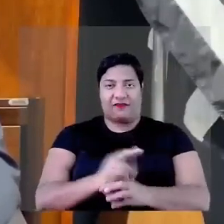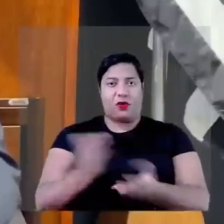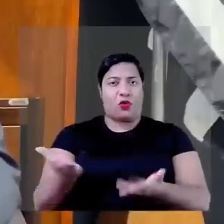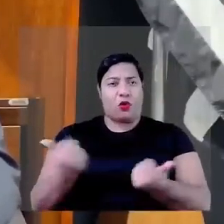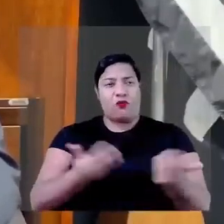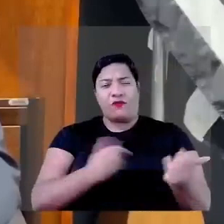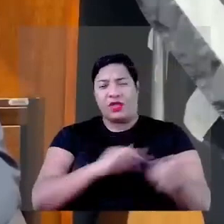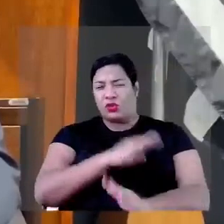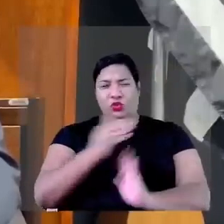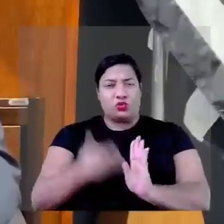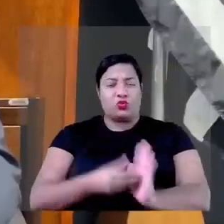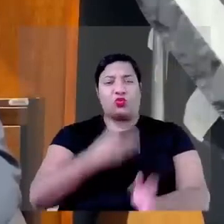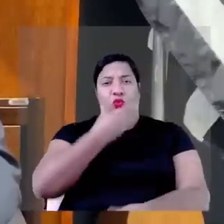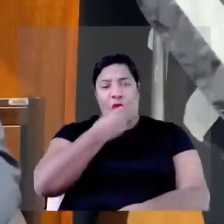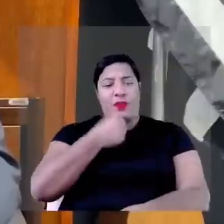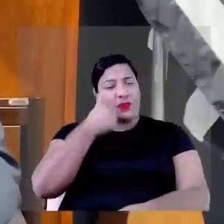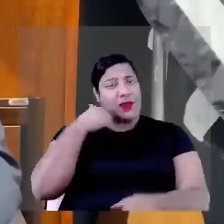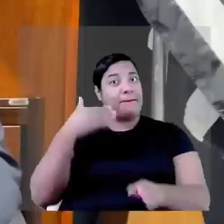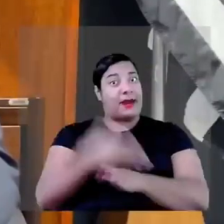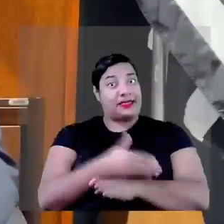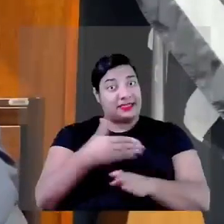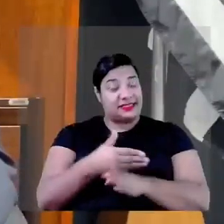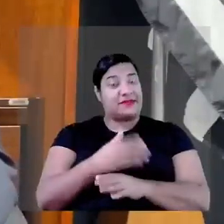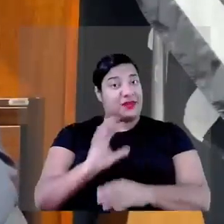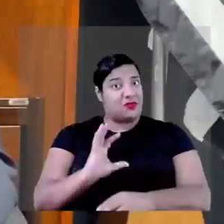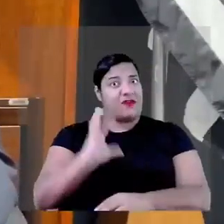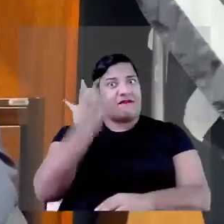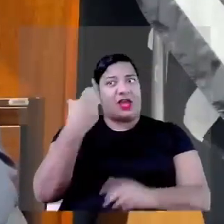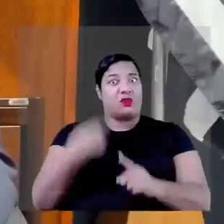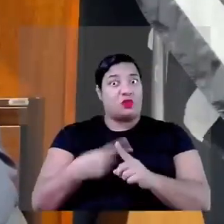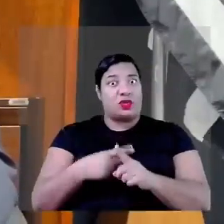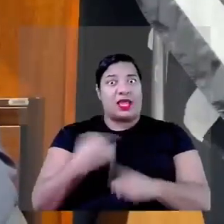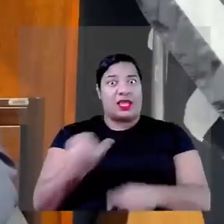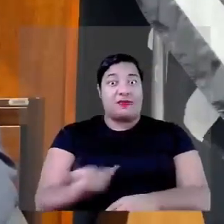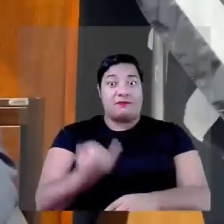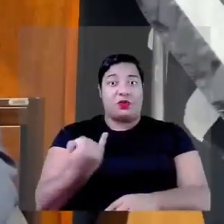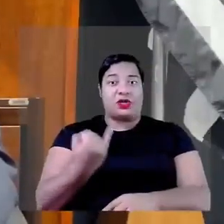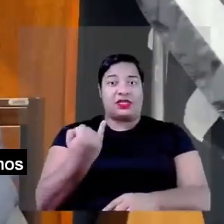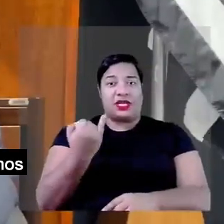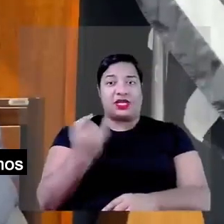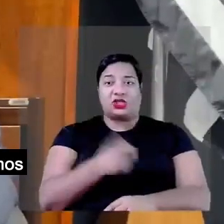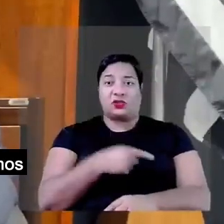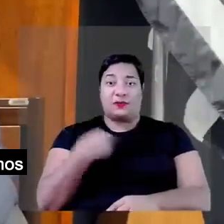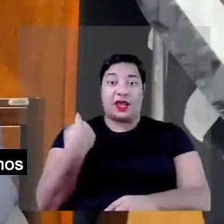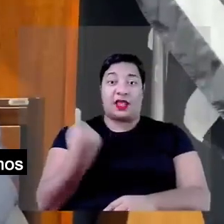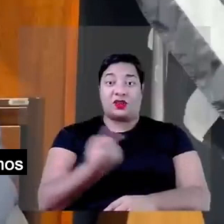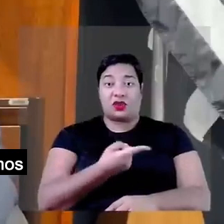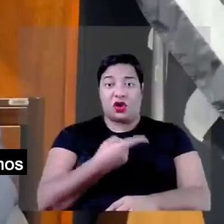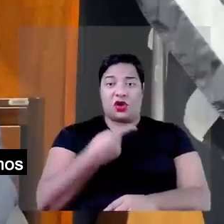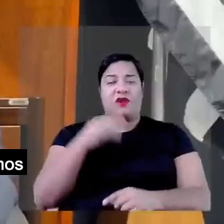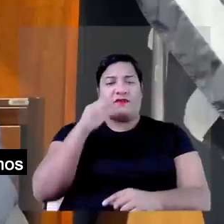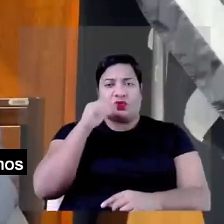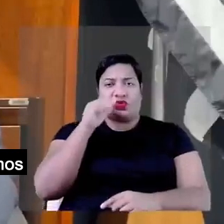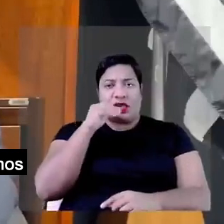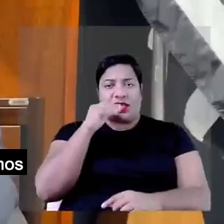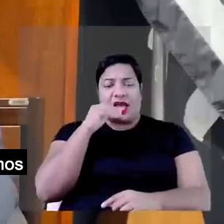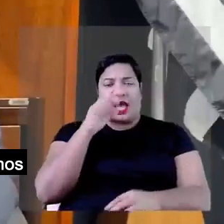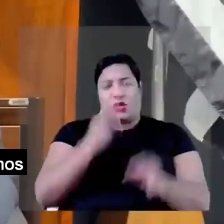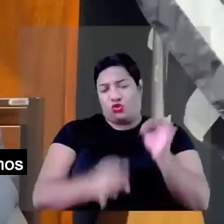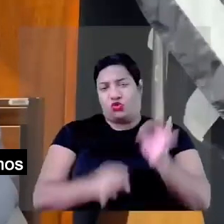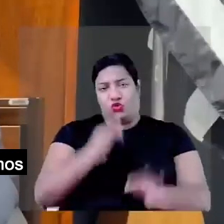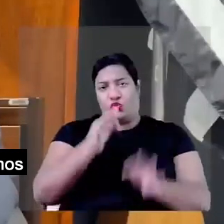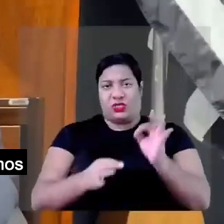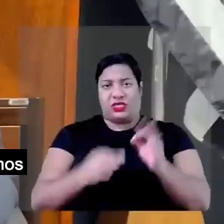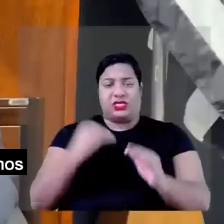todos a participarem desse evento, que é de suma importância para nós, não só funcionários, juízes